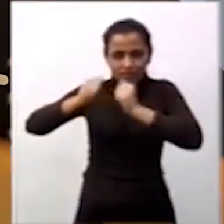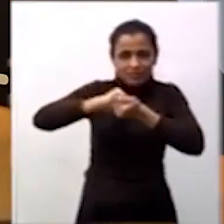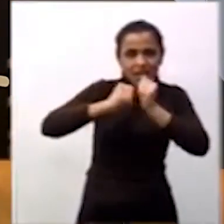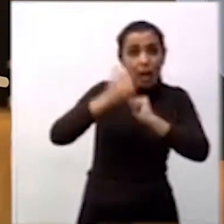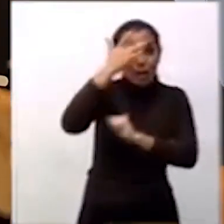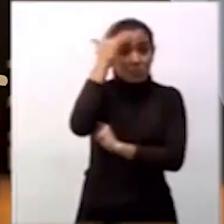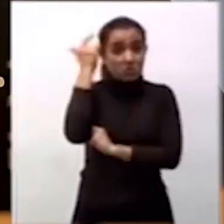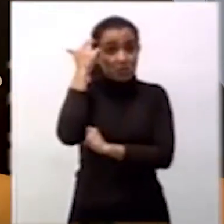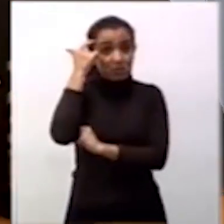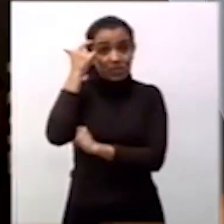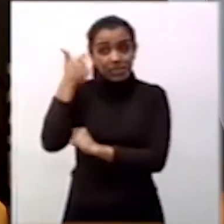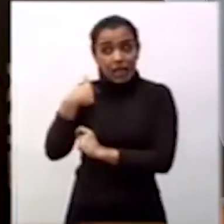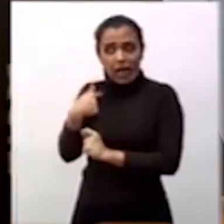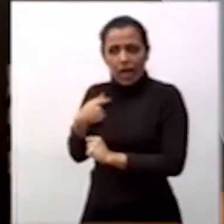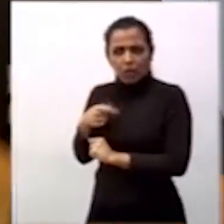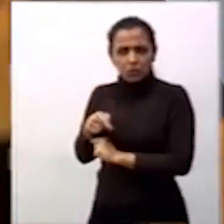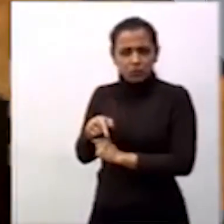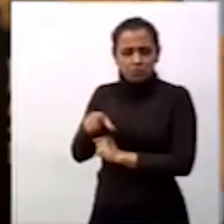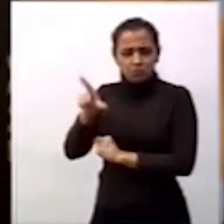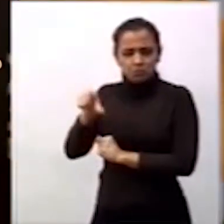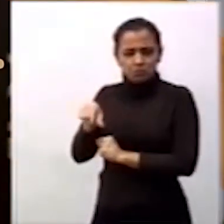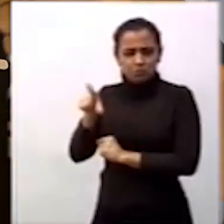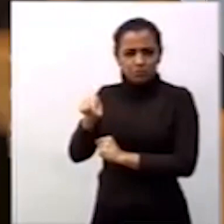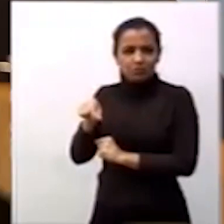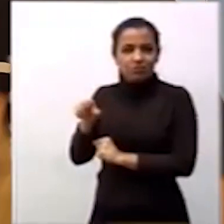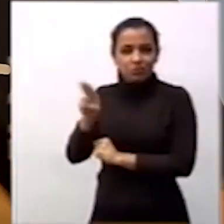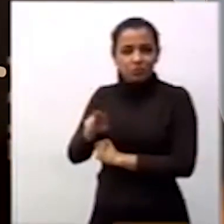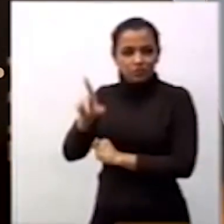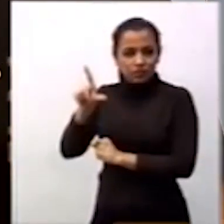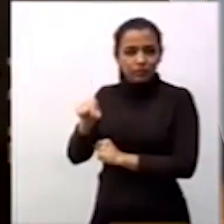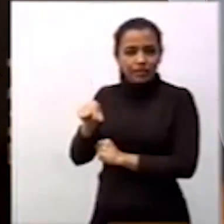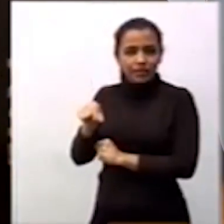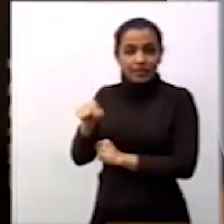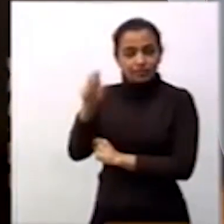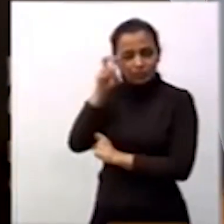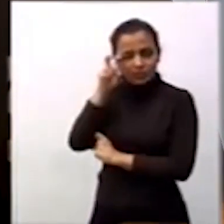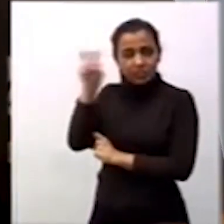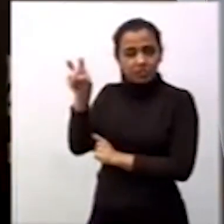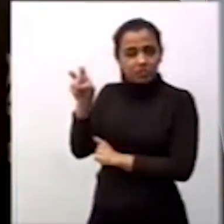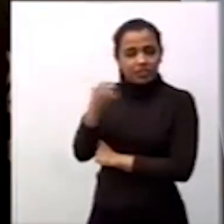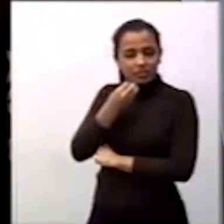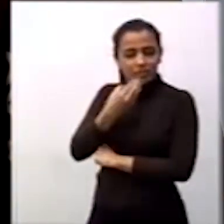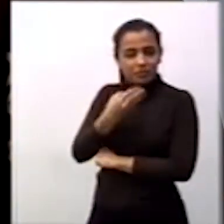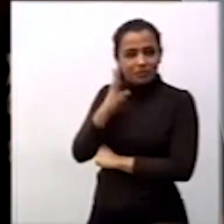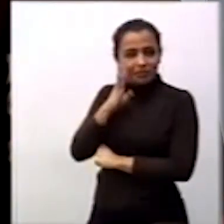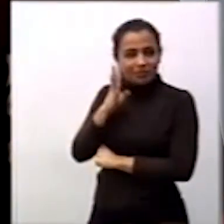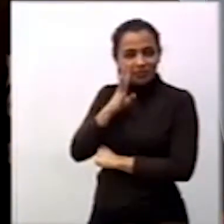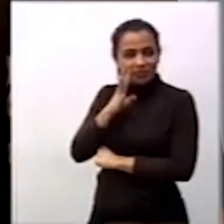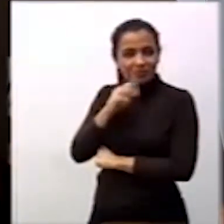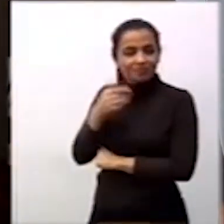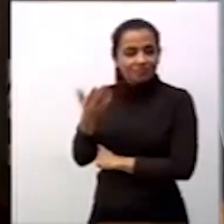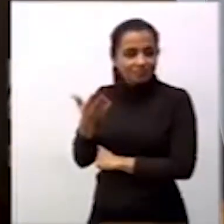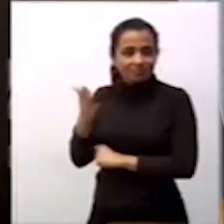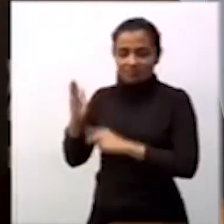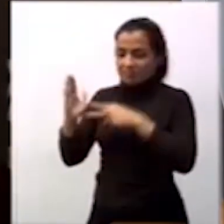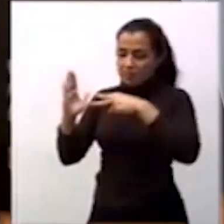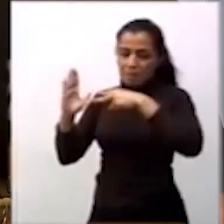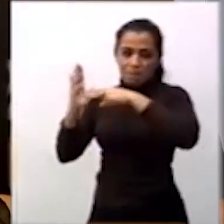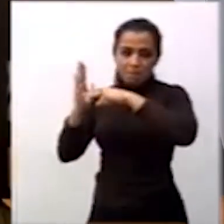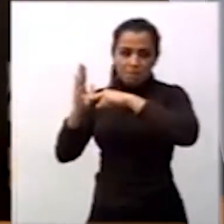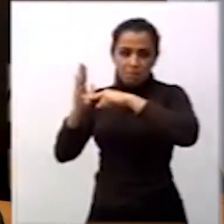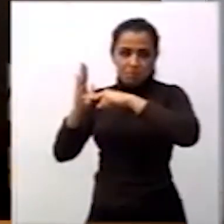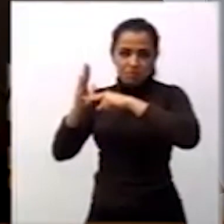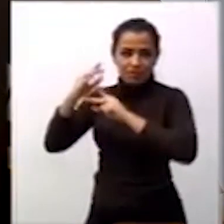acha que resolve um problema de ordem prático e que isso é muito inteligente e muito bacana, que é sair colocando vários